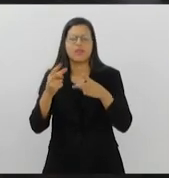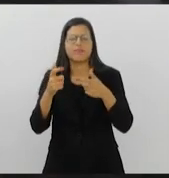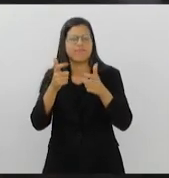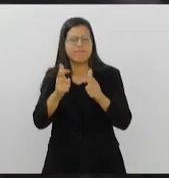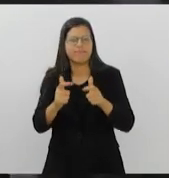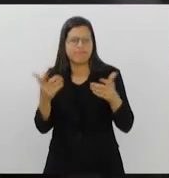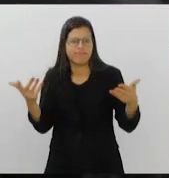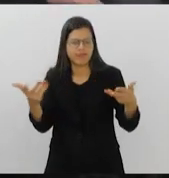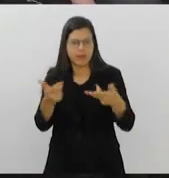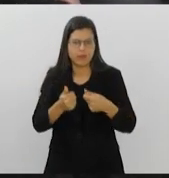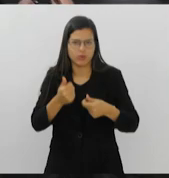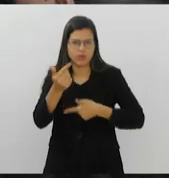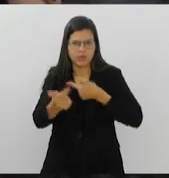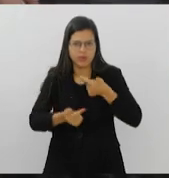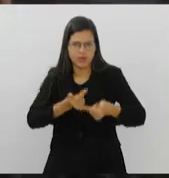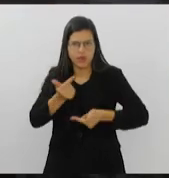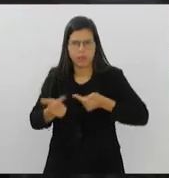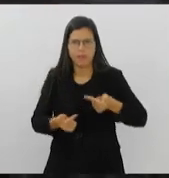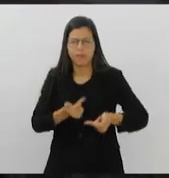produção para o Estado do Rio.